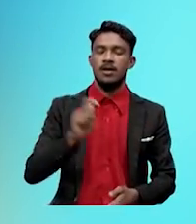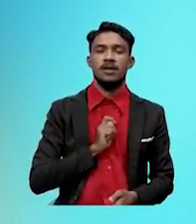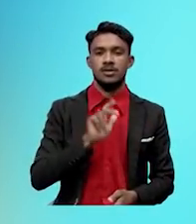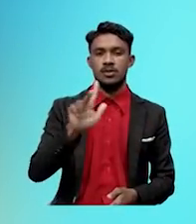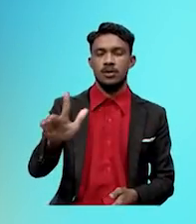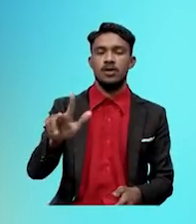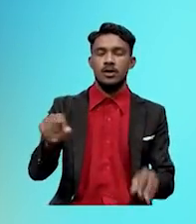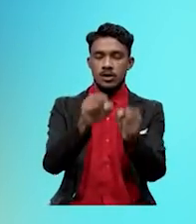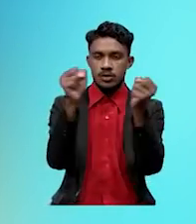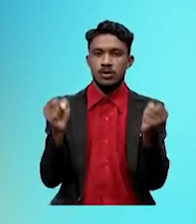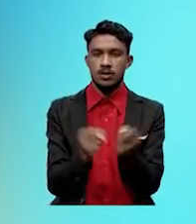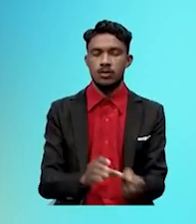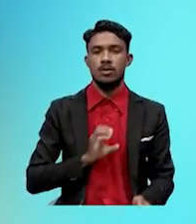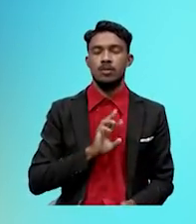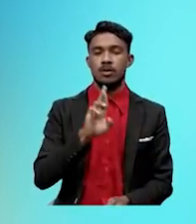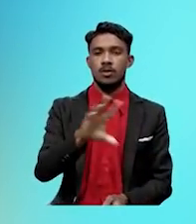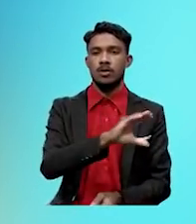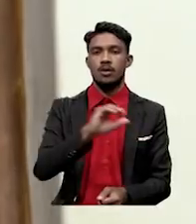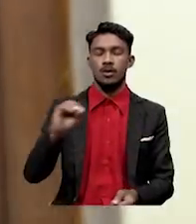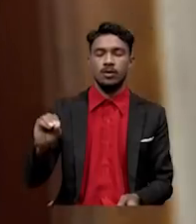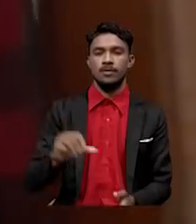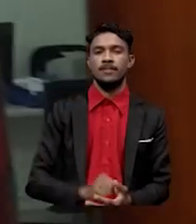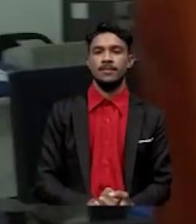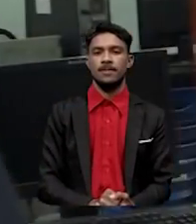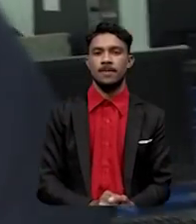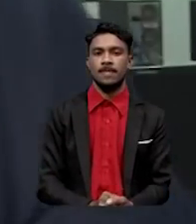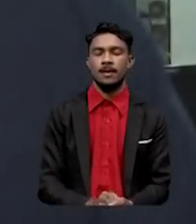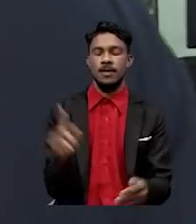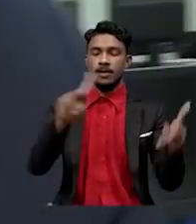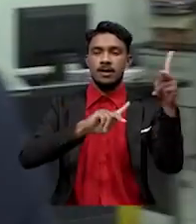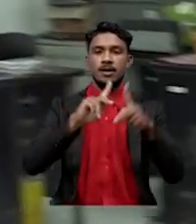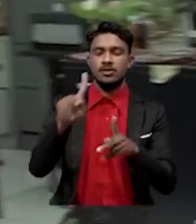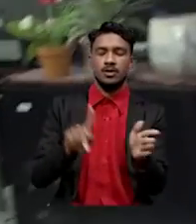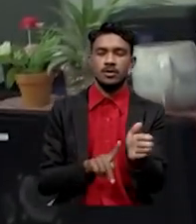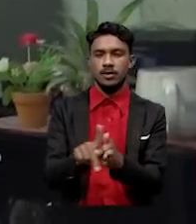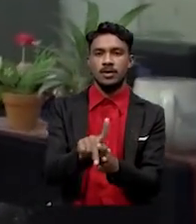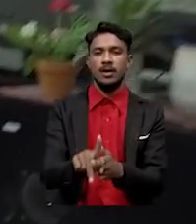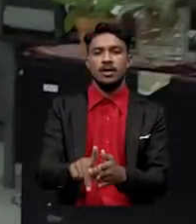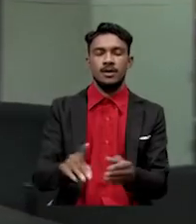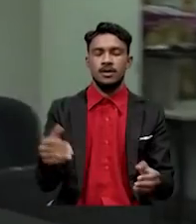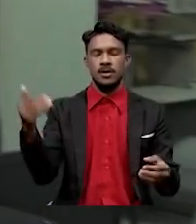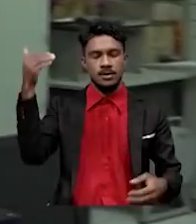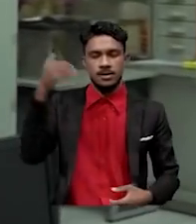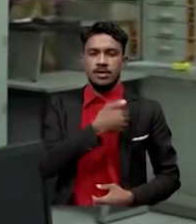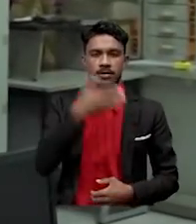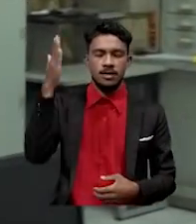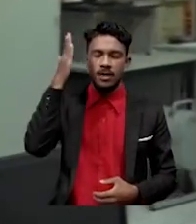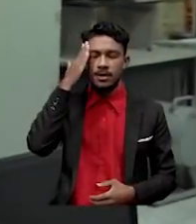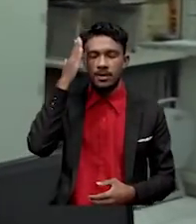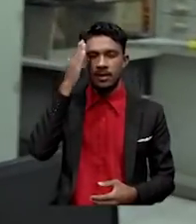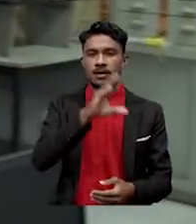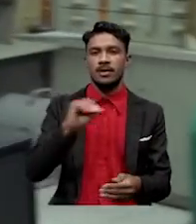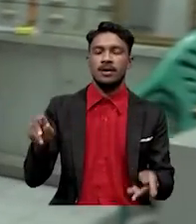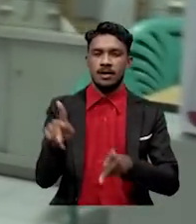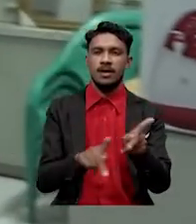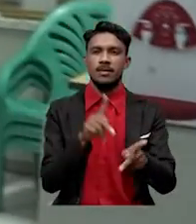suku Komoro postu administrativo Donalesu. Kaju homicidio nea disconfia envolve suspeito ho inicial JB nebe kair